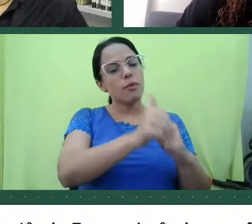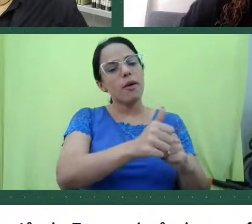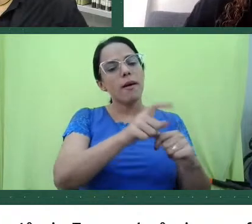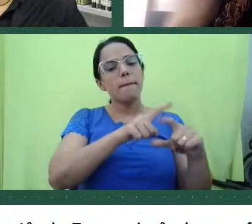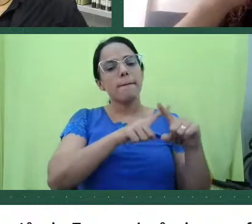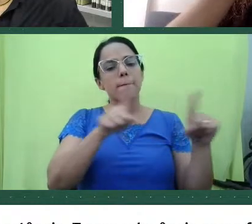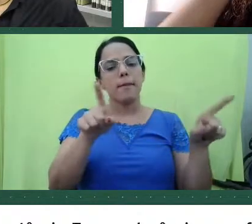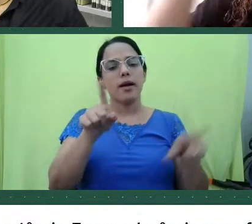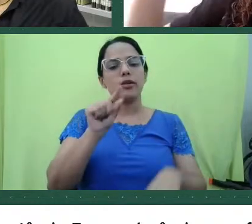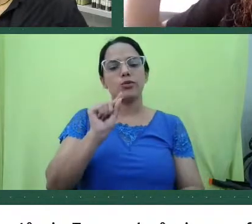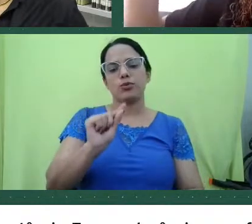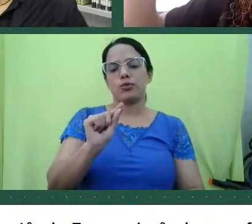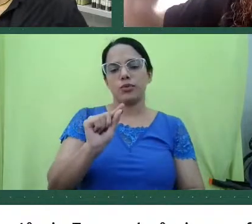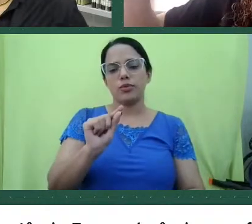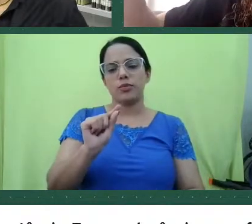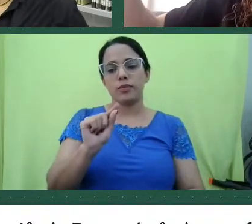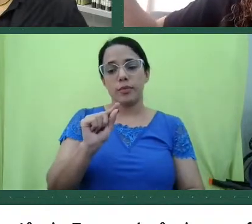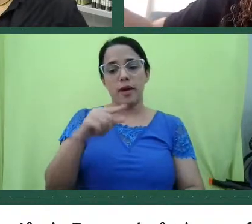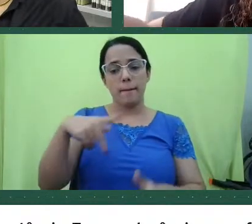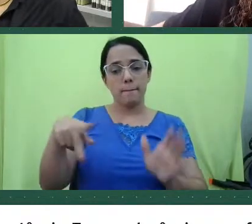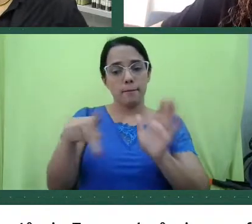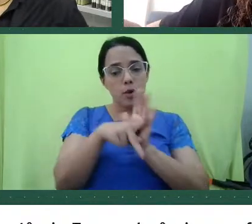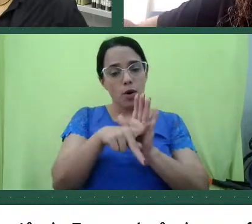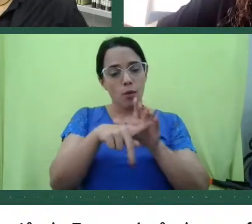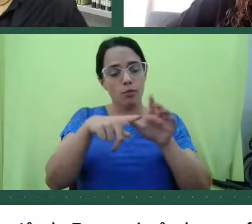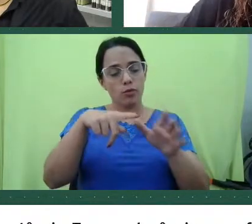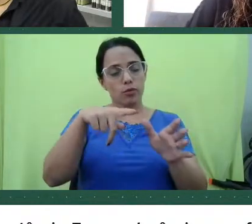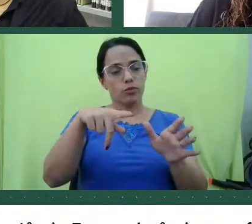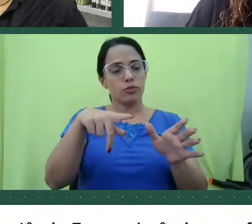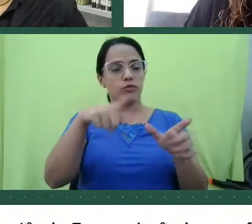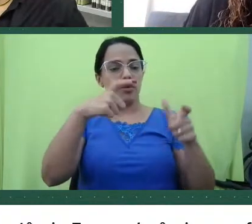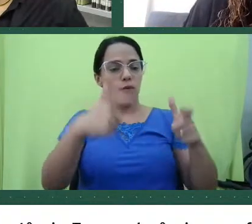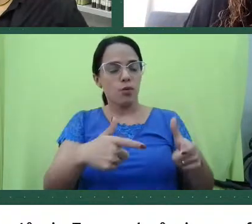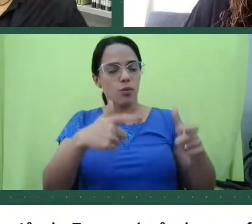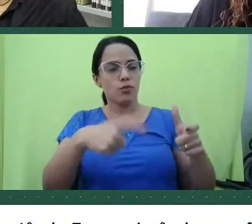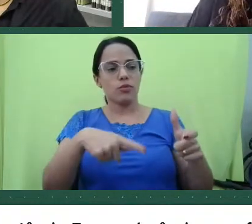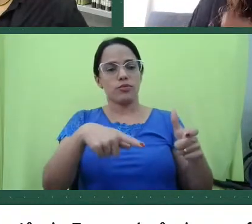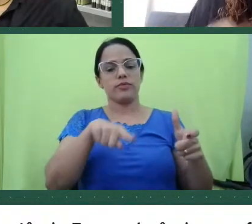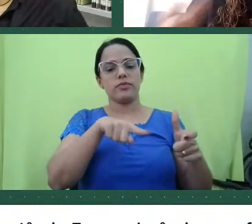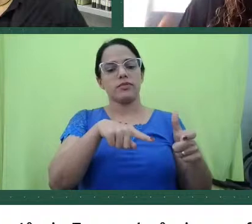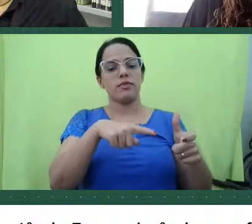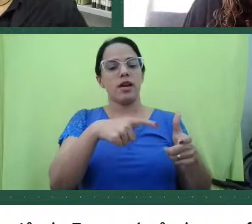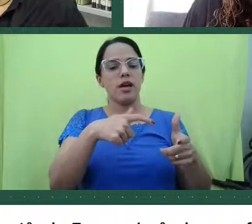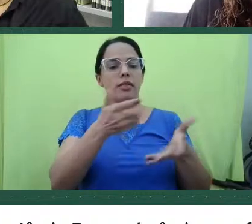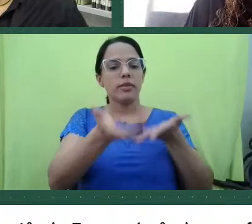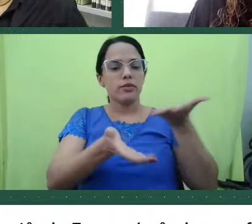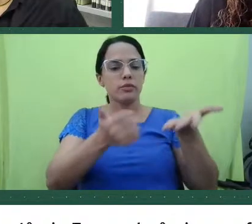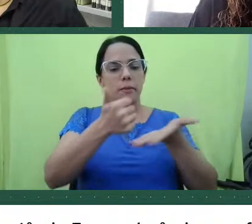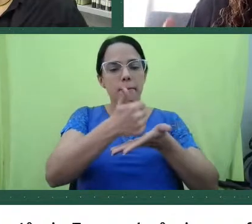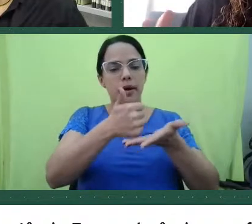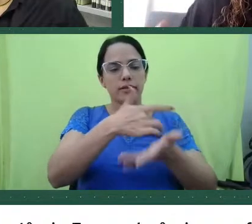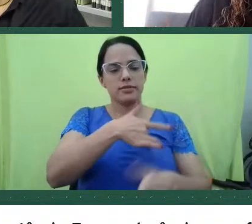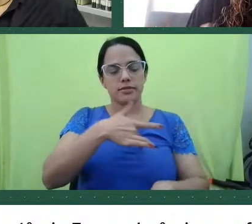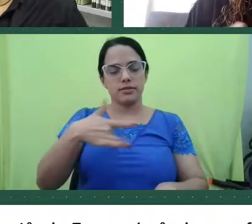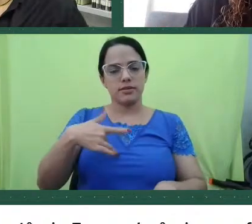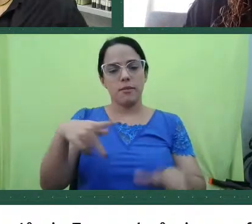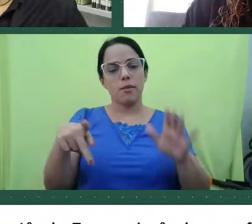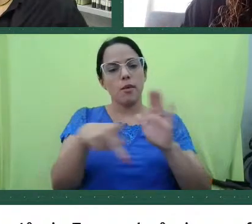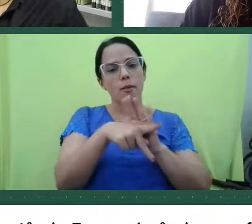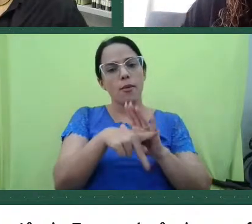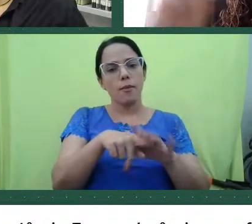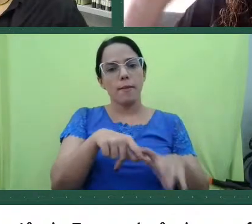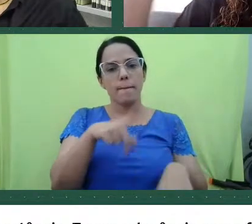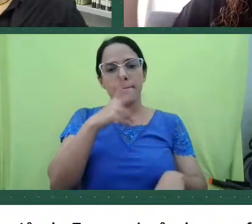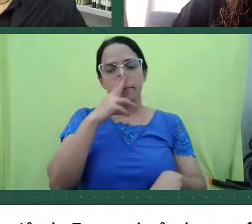encargo, né, local, isso fica localmente na unidade básica lá de saúde. O que normalmente se faz? Se